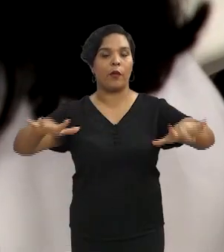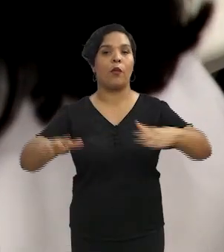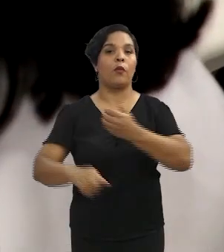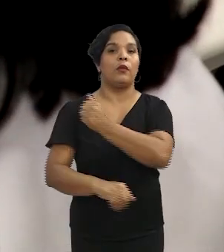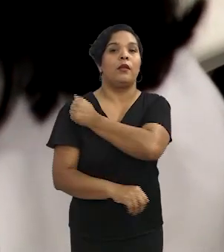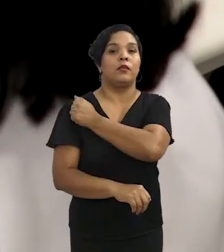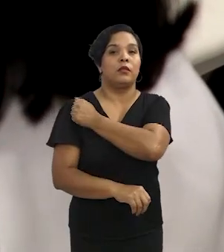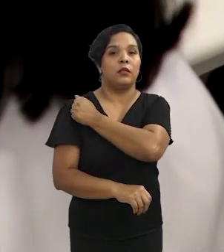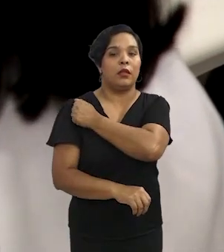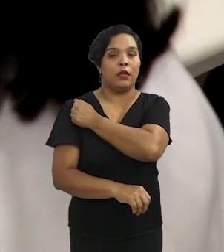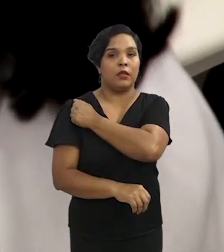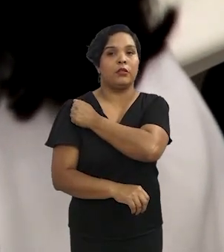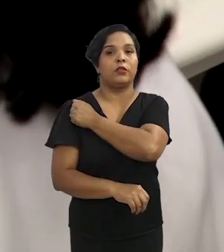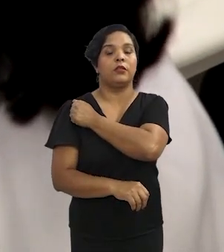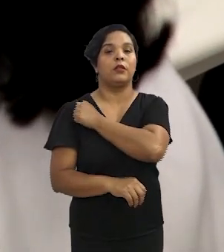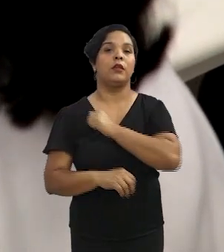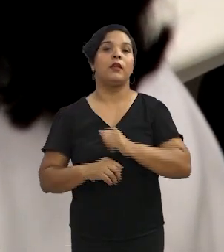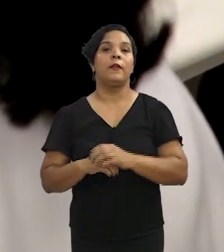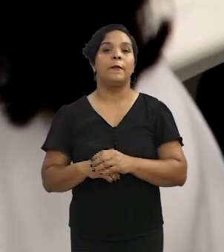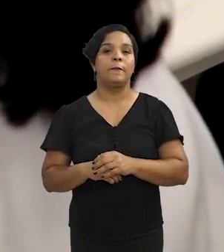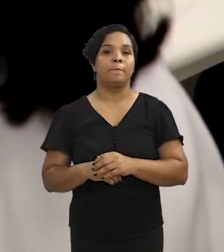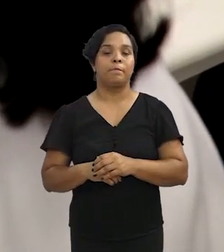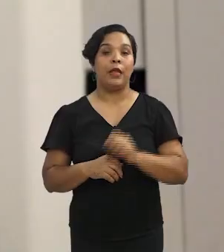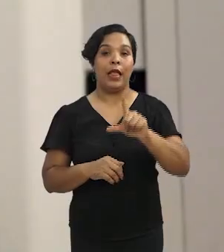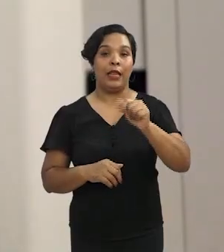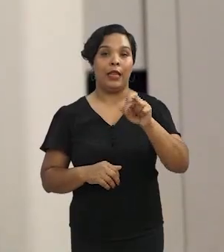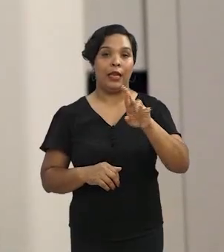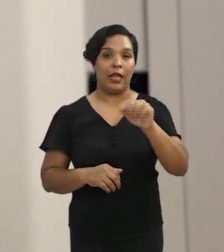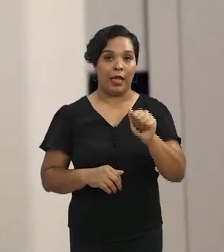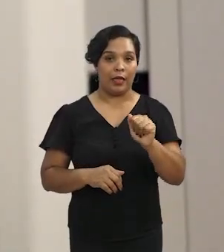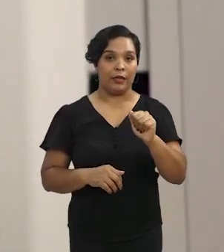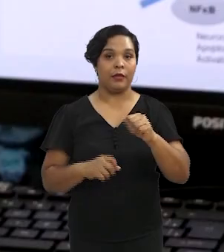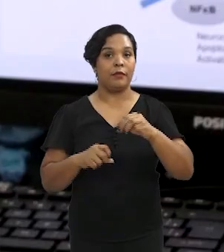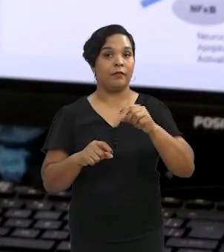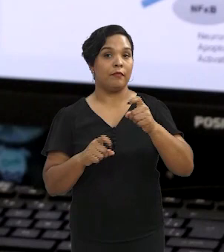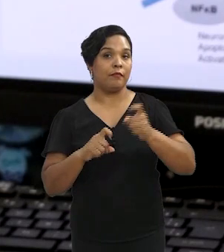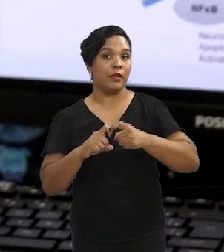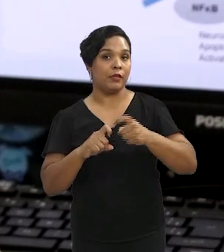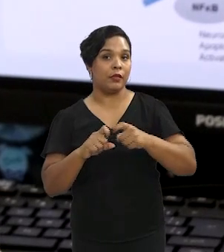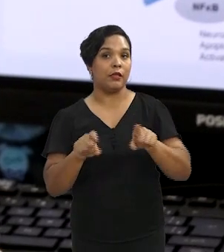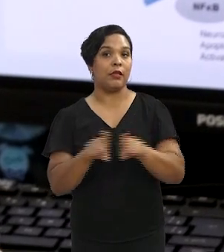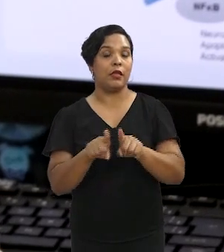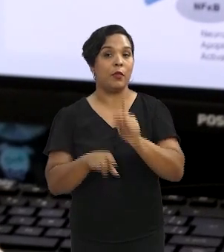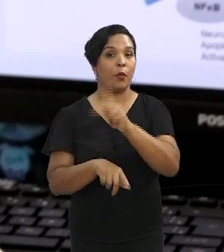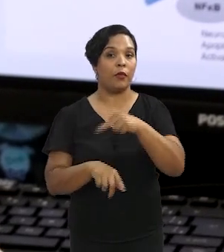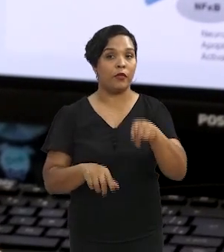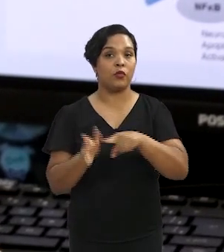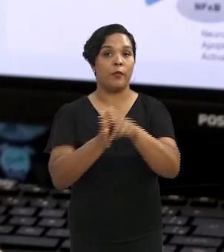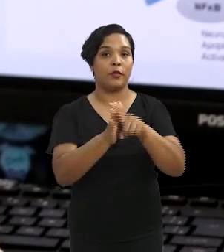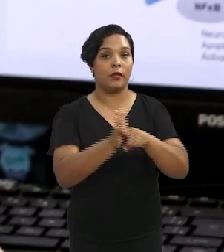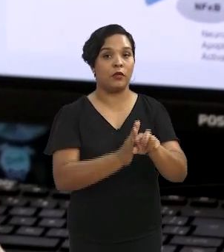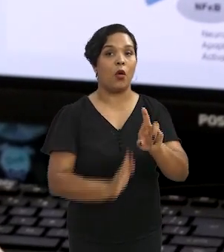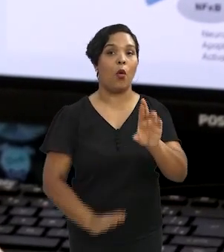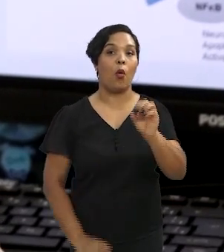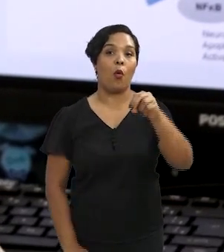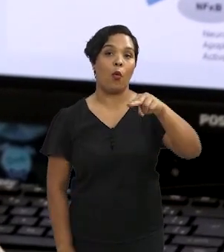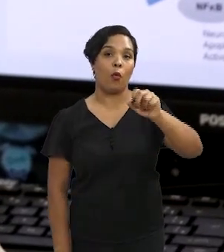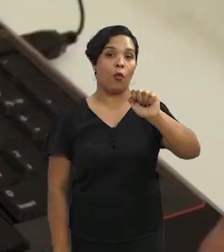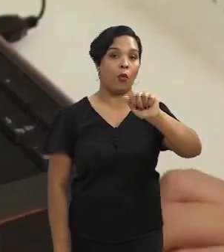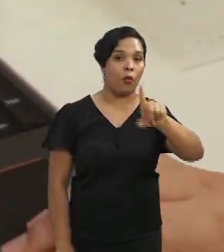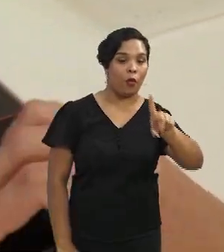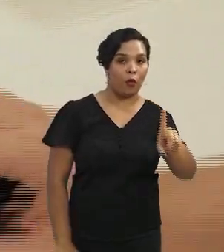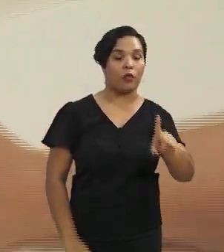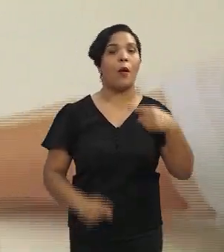quando a estudante do mestrado em Ciências Médicas da UFC, Lara Silveira, e o professor de Medicina e pesquisador Ronald